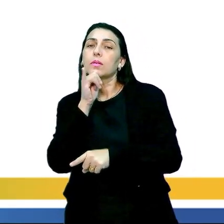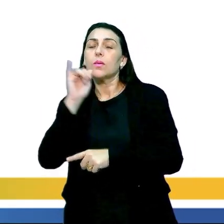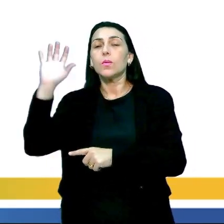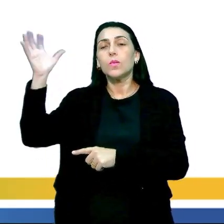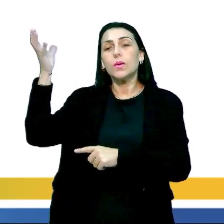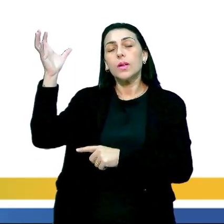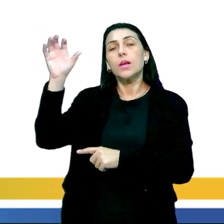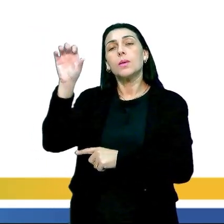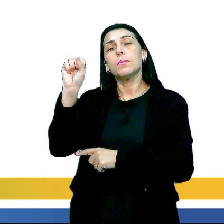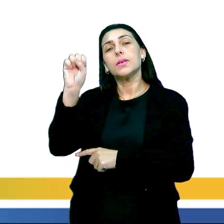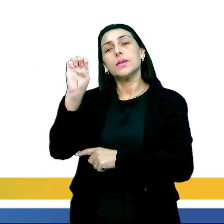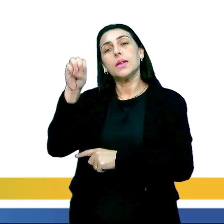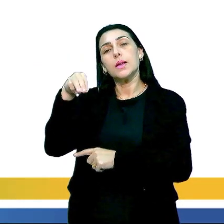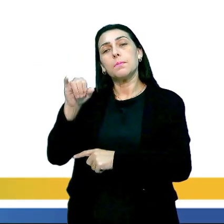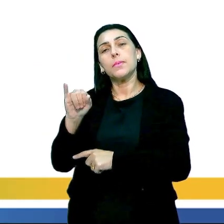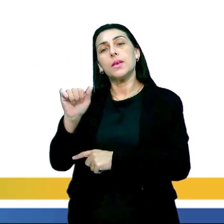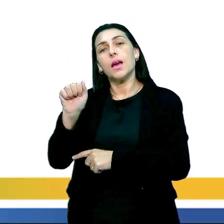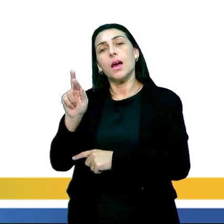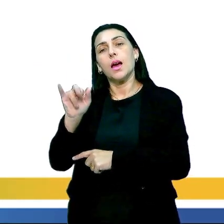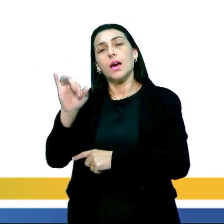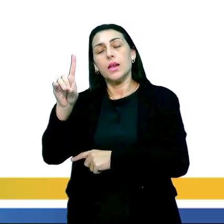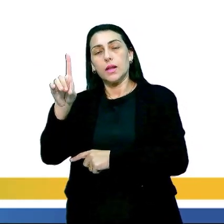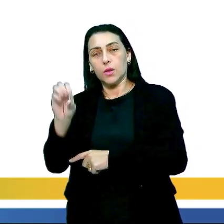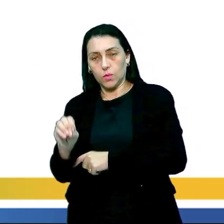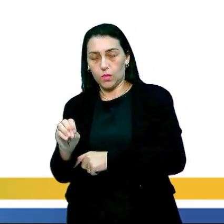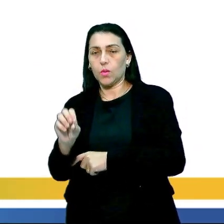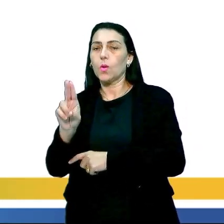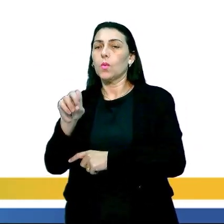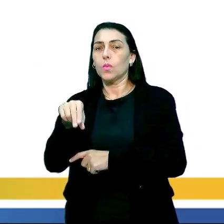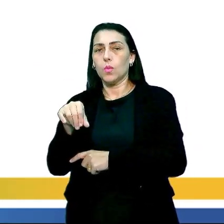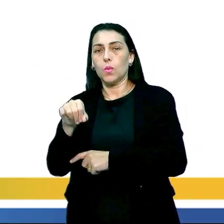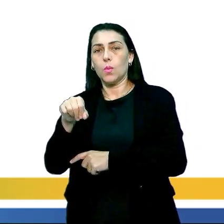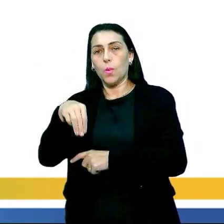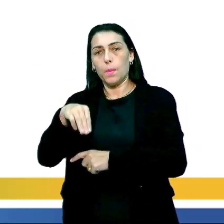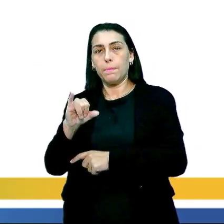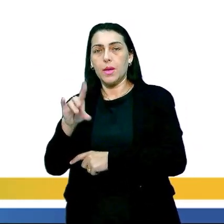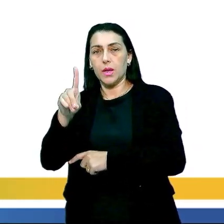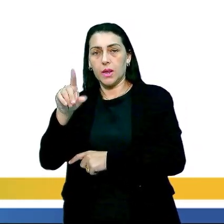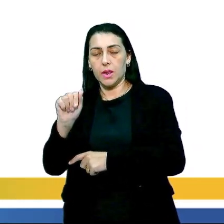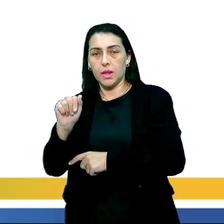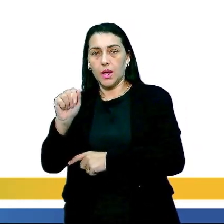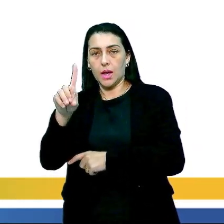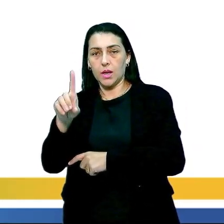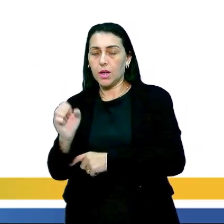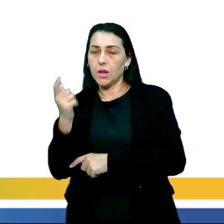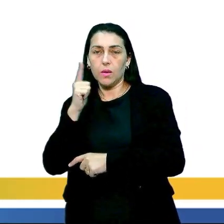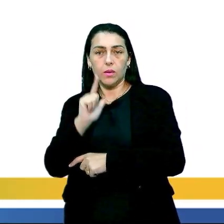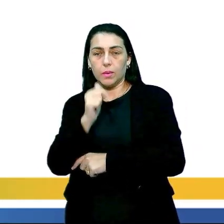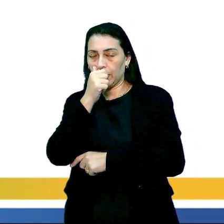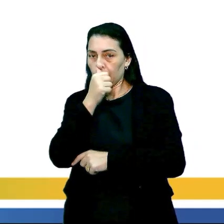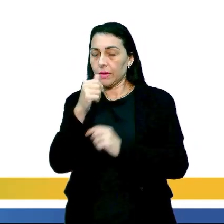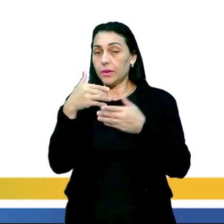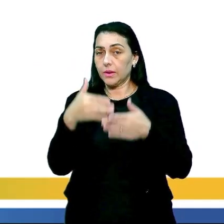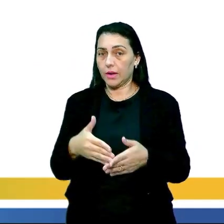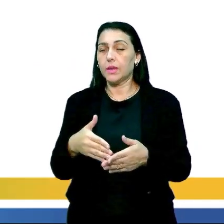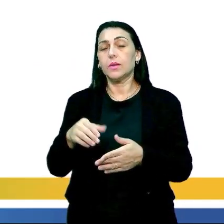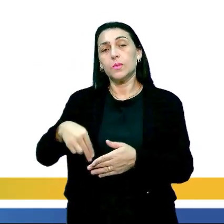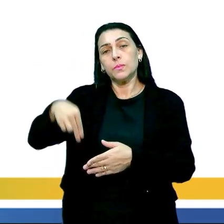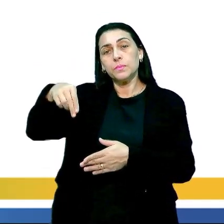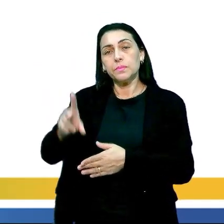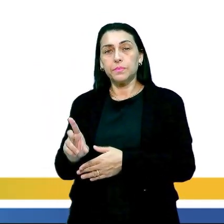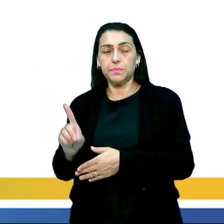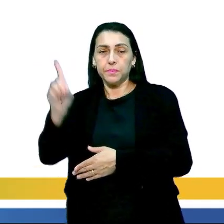clima semiárido, onde a umidade ela acaba não chegando nessa sub-região do